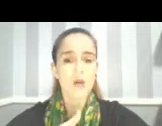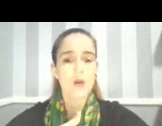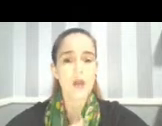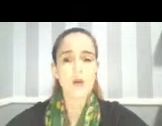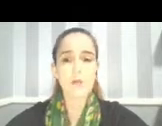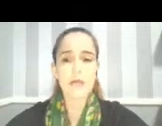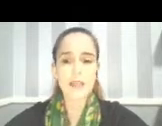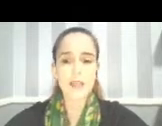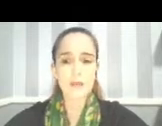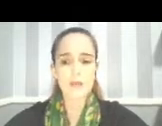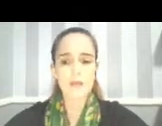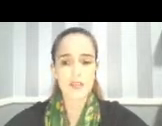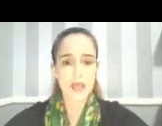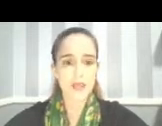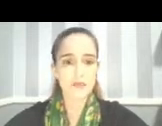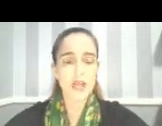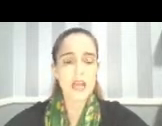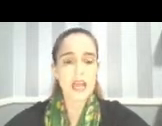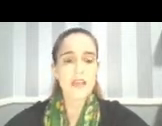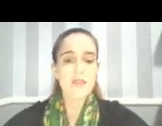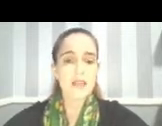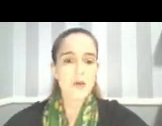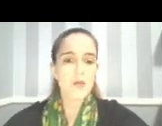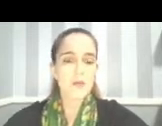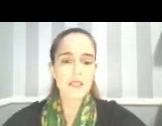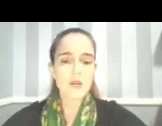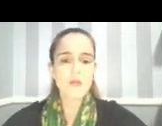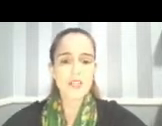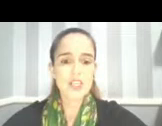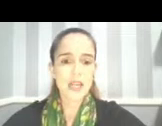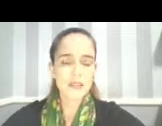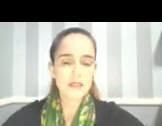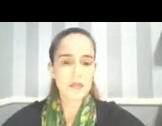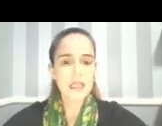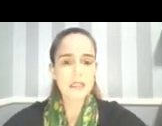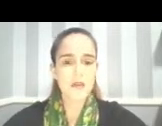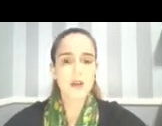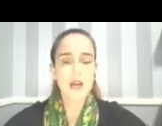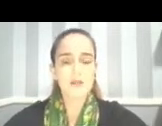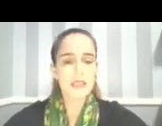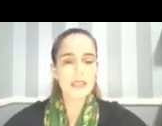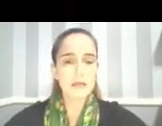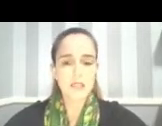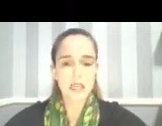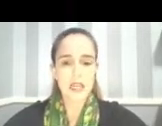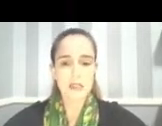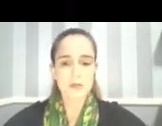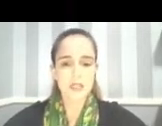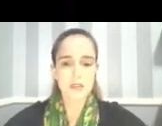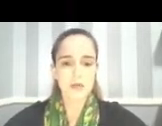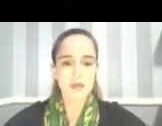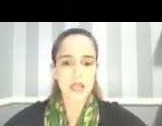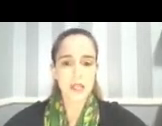fazer? A gente tem que colocar uma compressa limpa sobre o ferimento e fazer uma compressão direta sobre a lesão. Vocês lembram